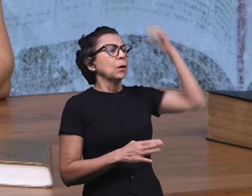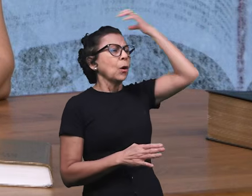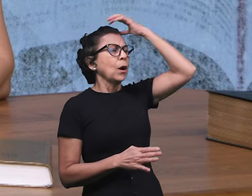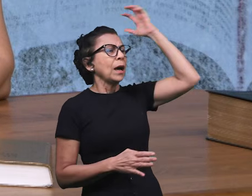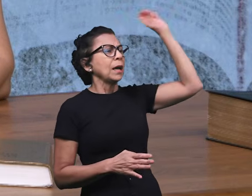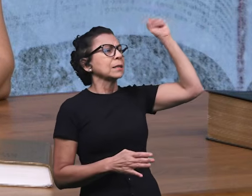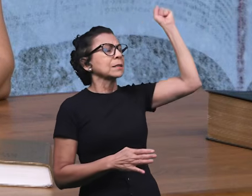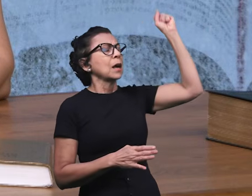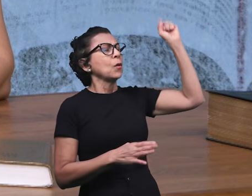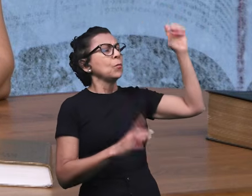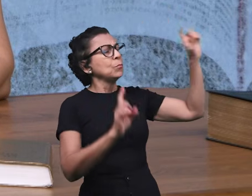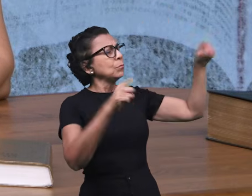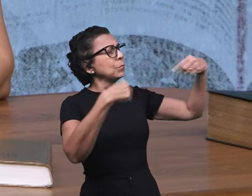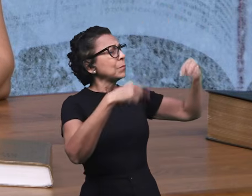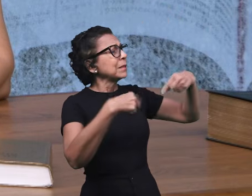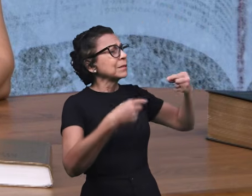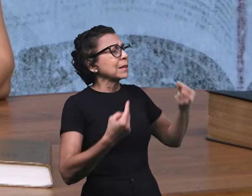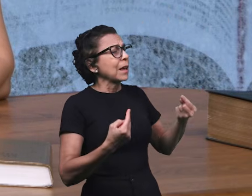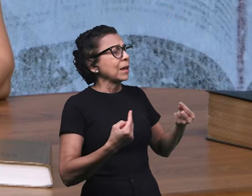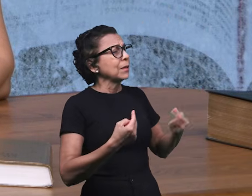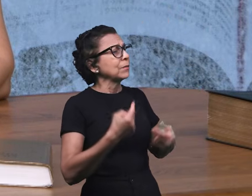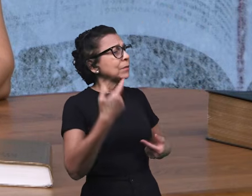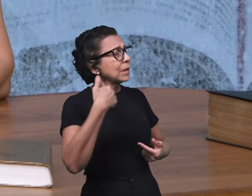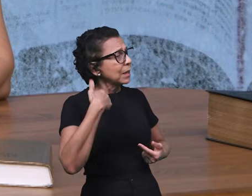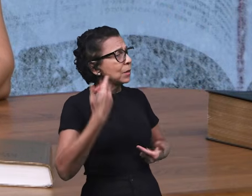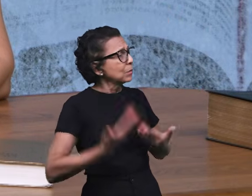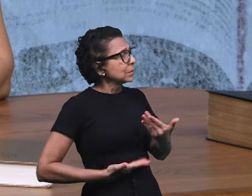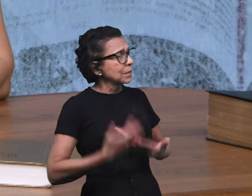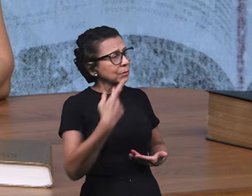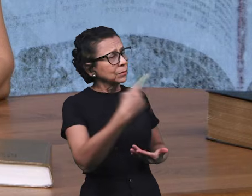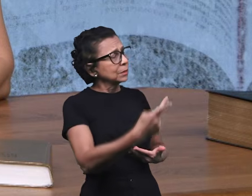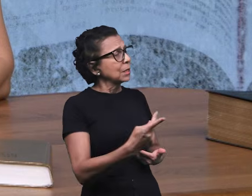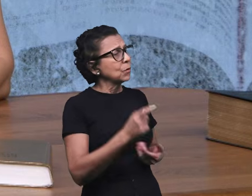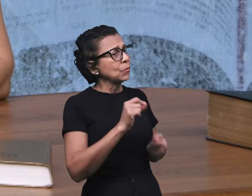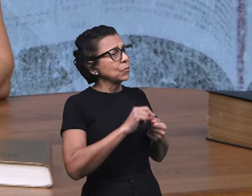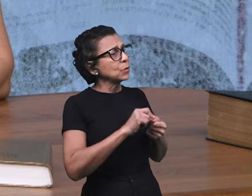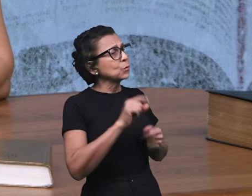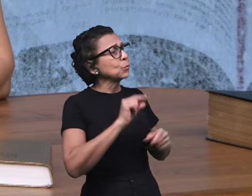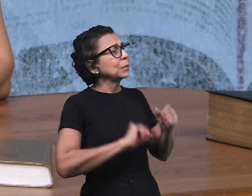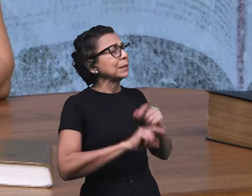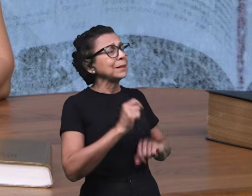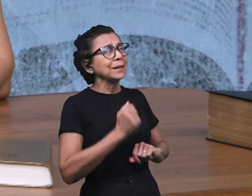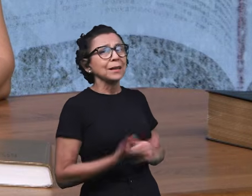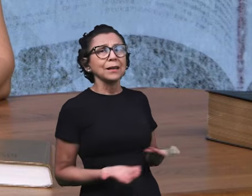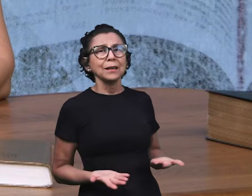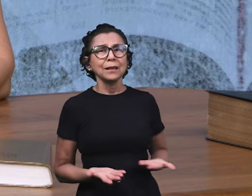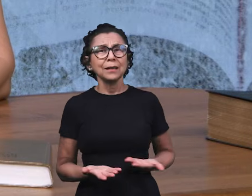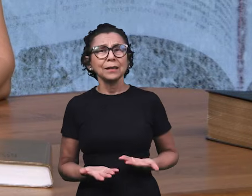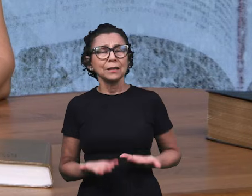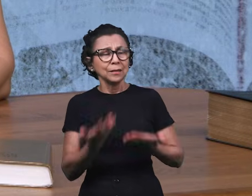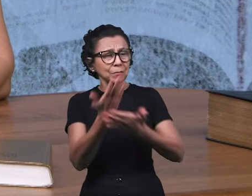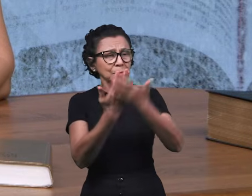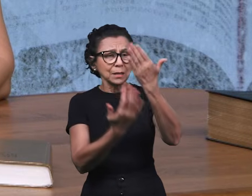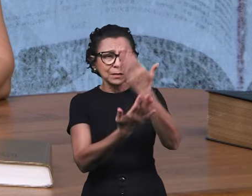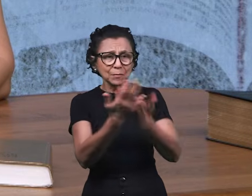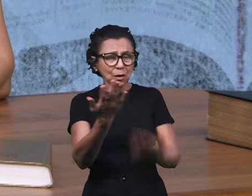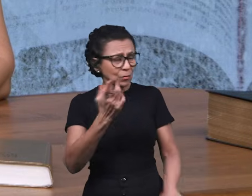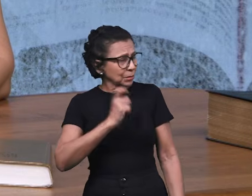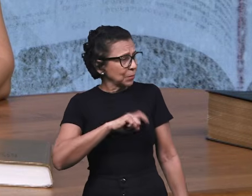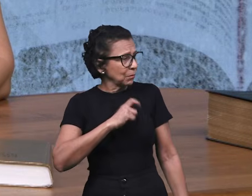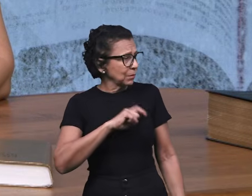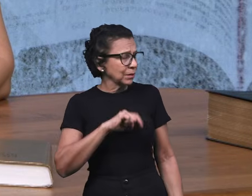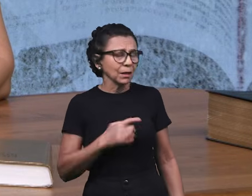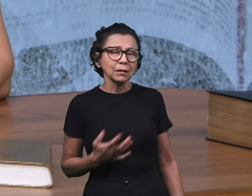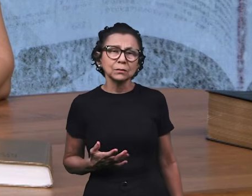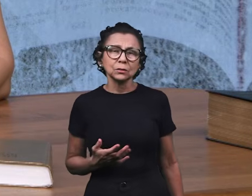Senhor, assim o seu servo? Pois que fiz eu? E que maldade se acha nas minhas mãos? Ouve,